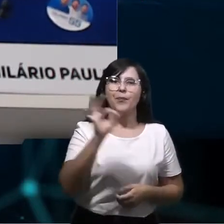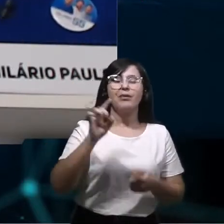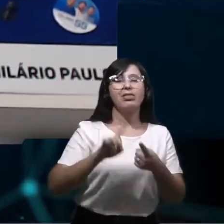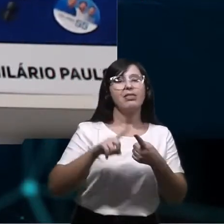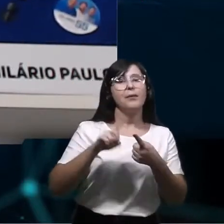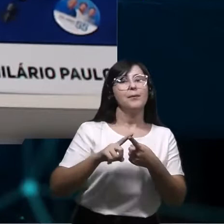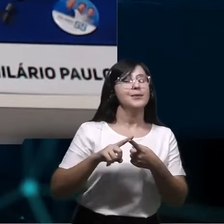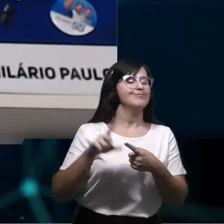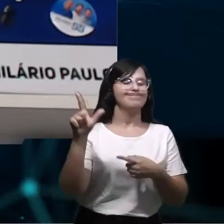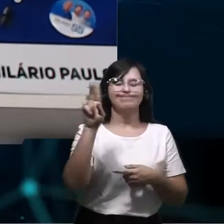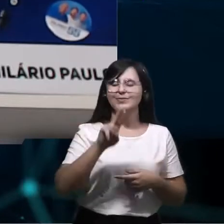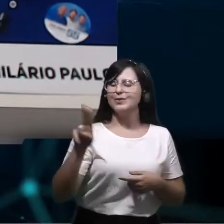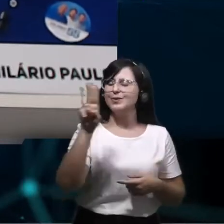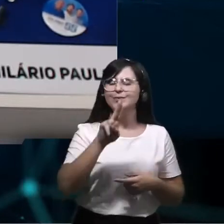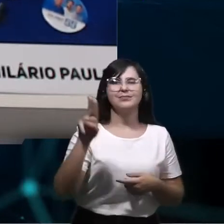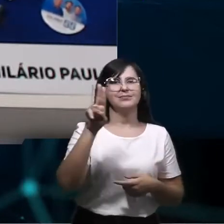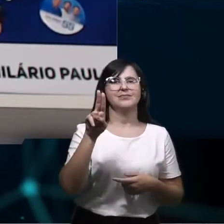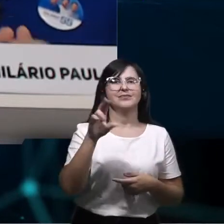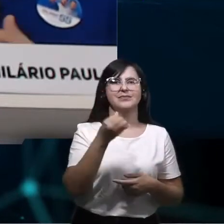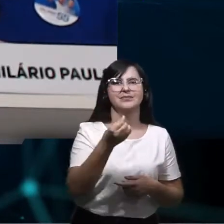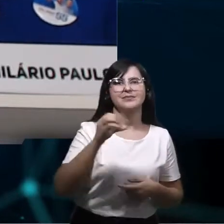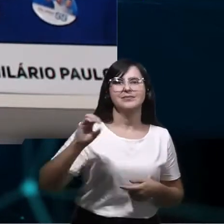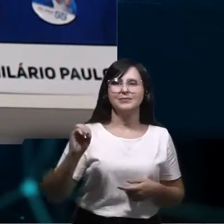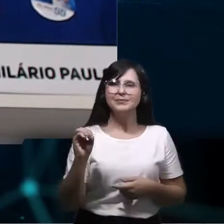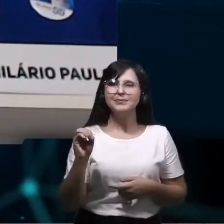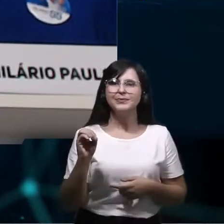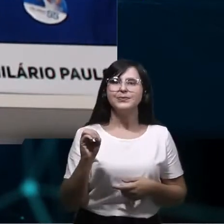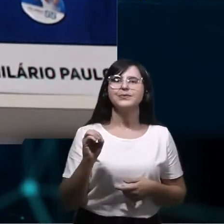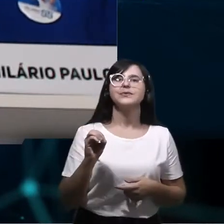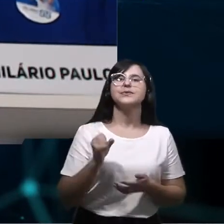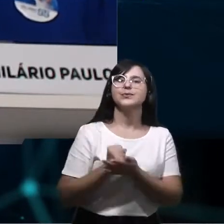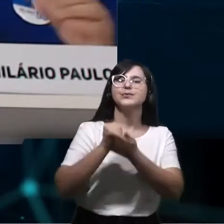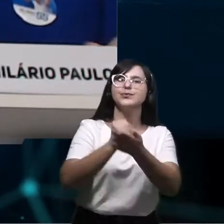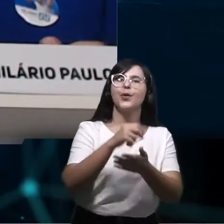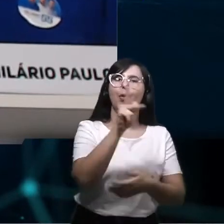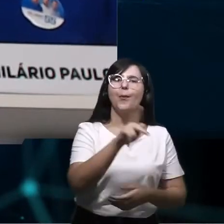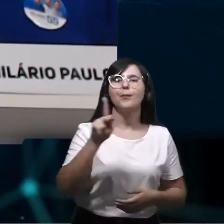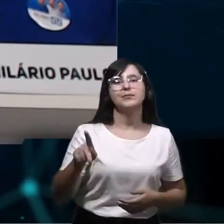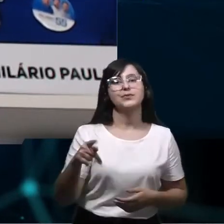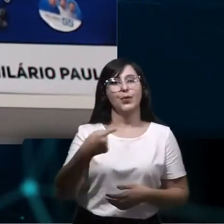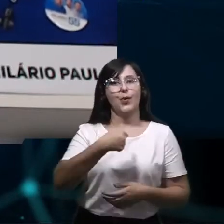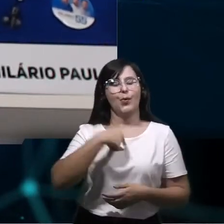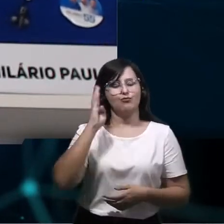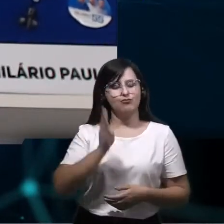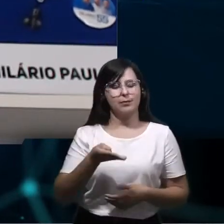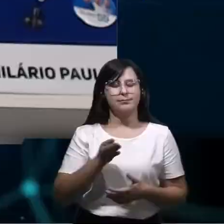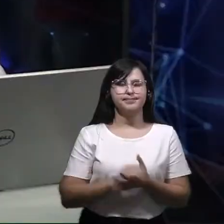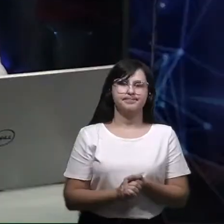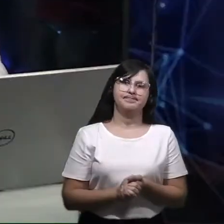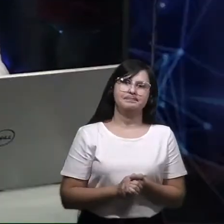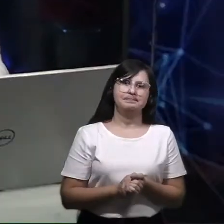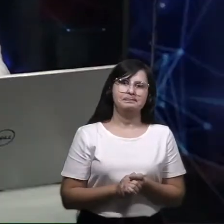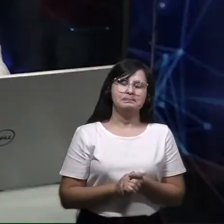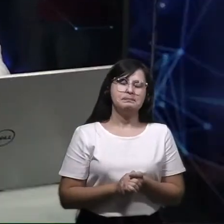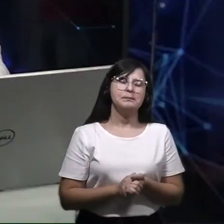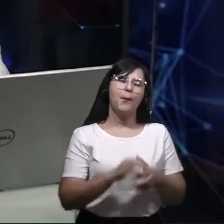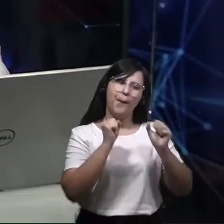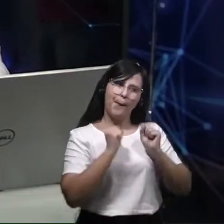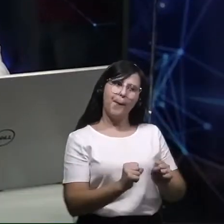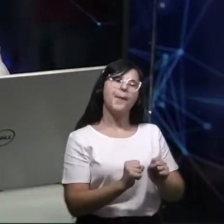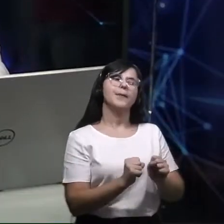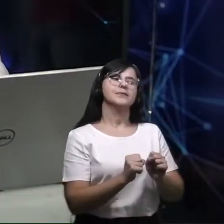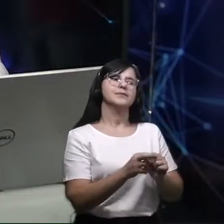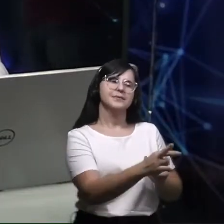que hoje na minha gestão a gente está aplicando 92% com o pagamento de professores. O candidato